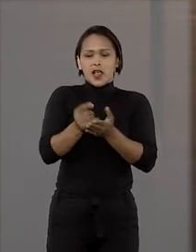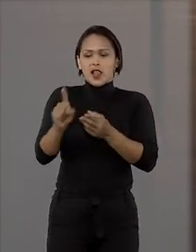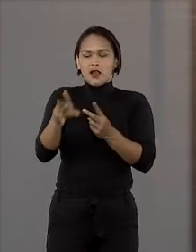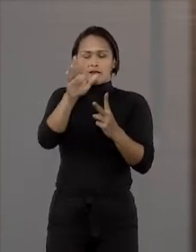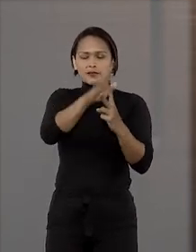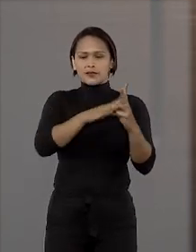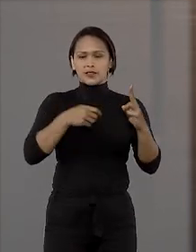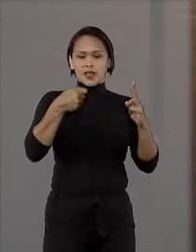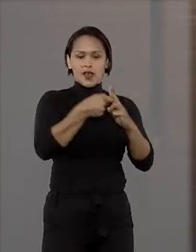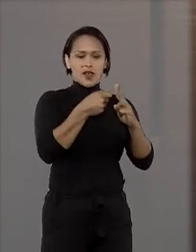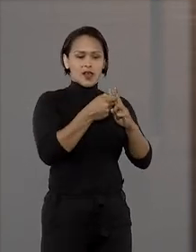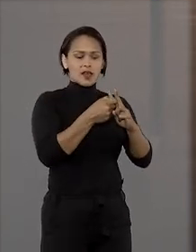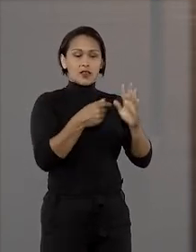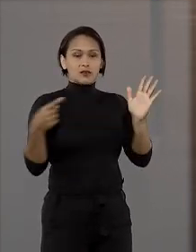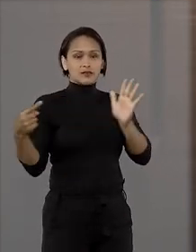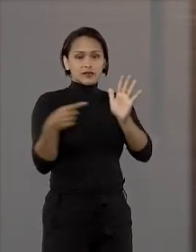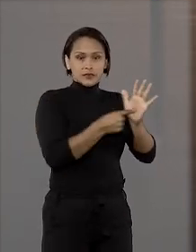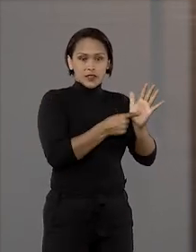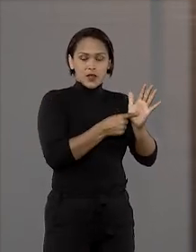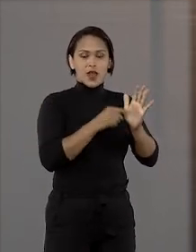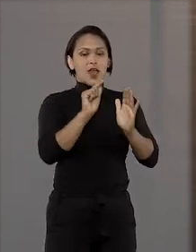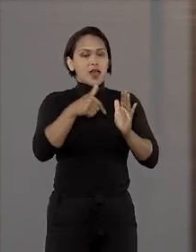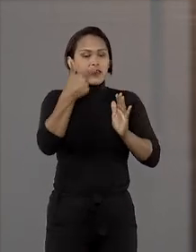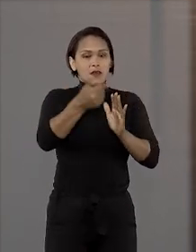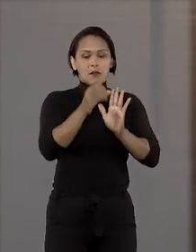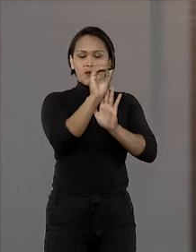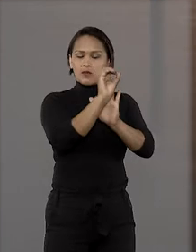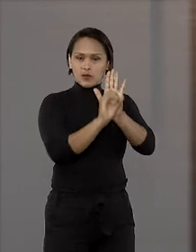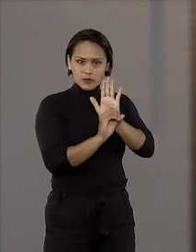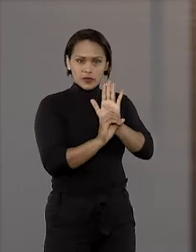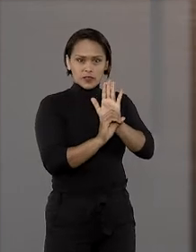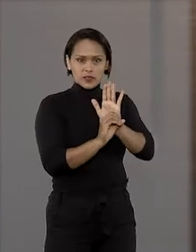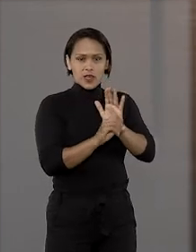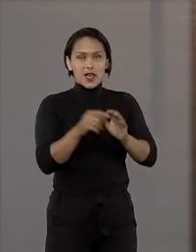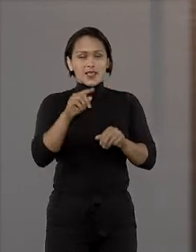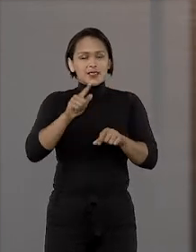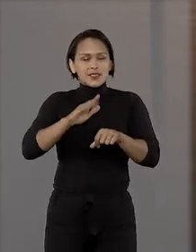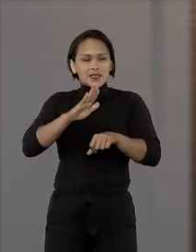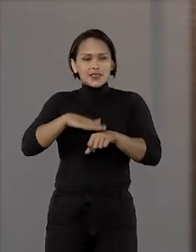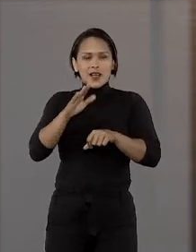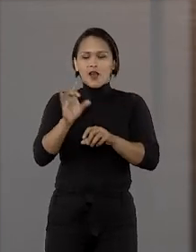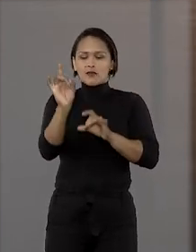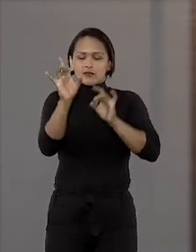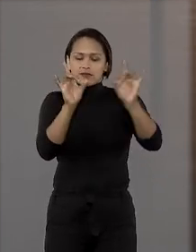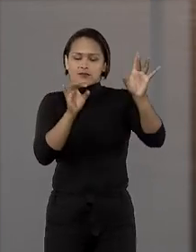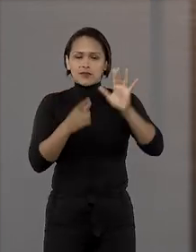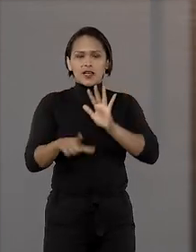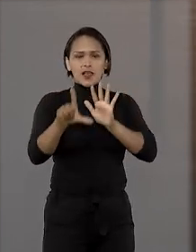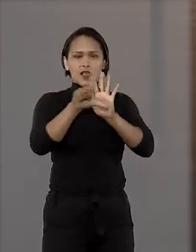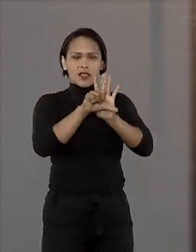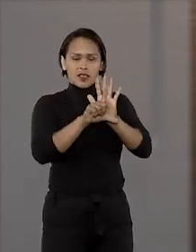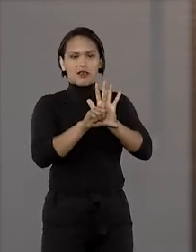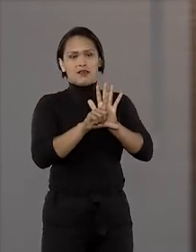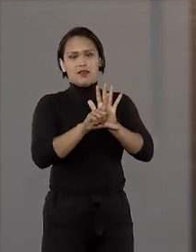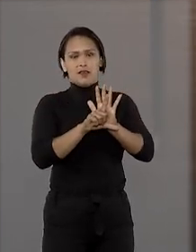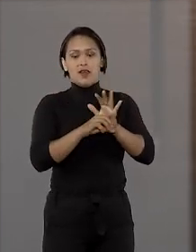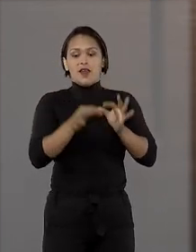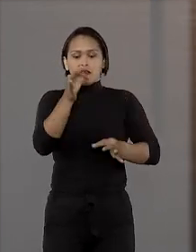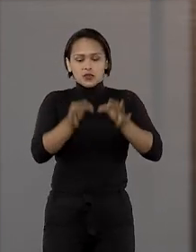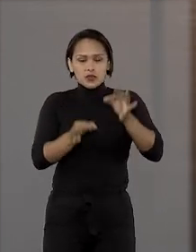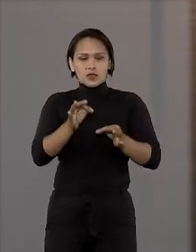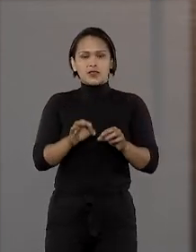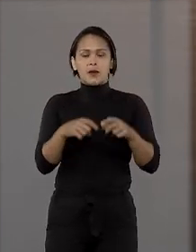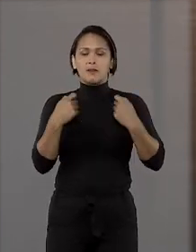da parte e se desenvolve por impulso oficial, salvo as exceções previstas em lei. Assim, a jurisdição deve